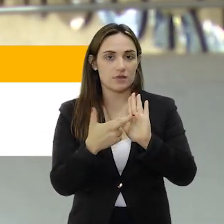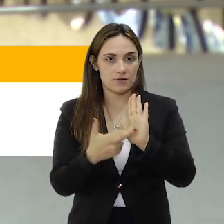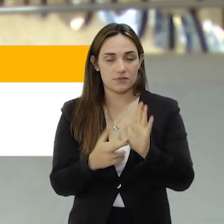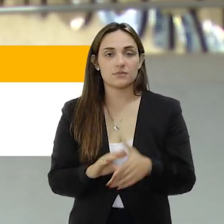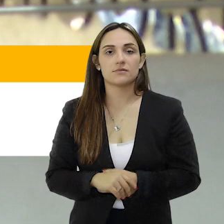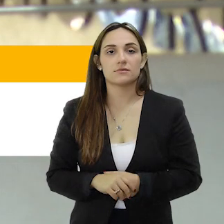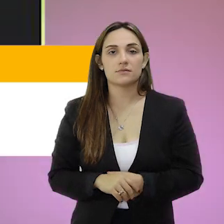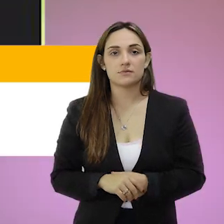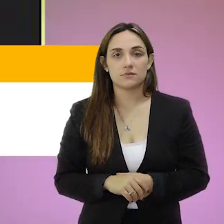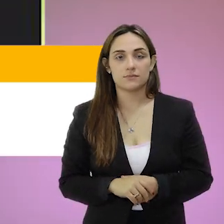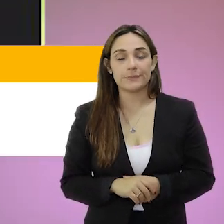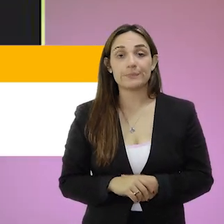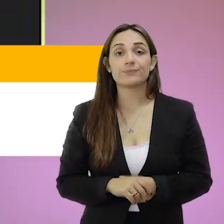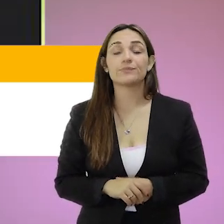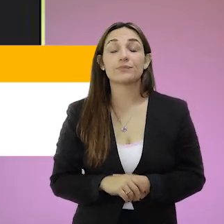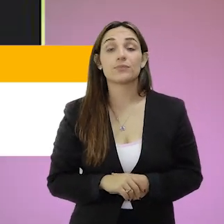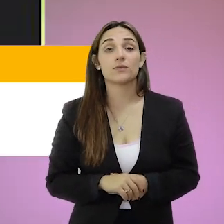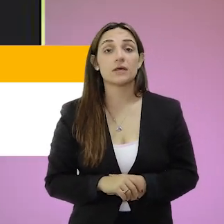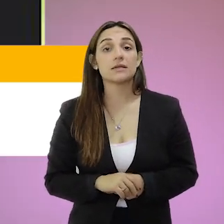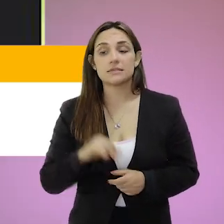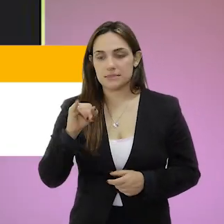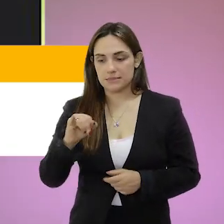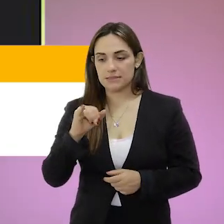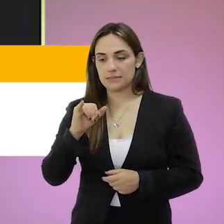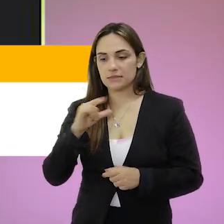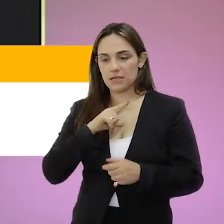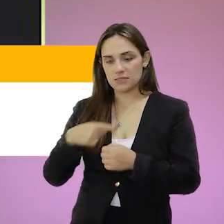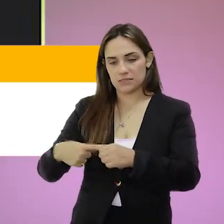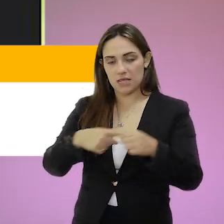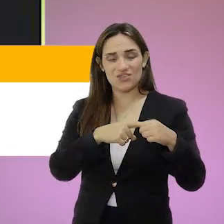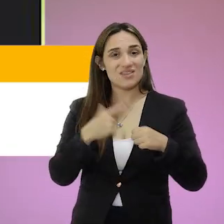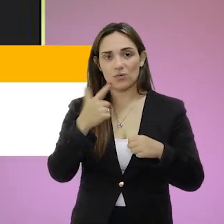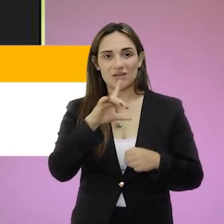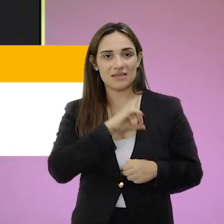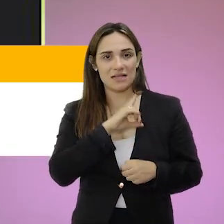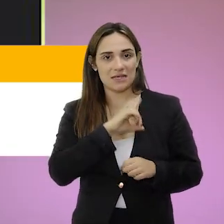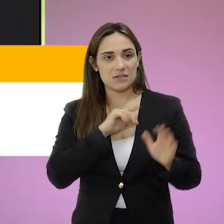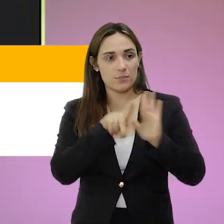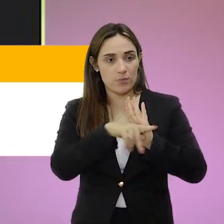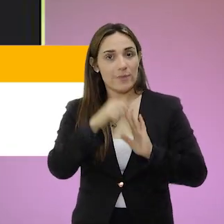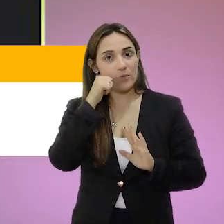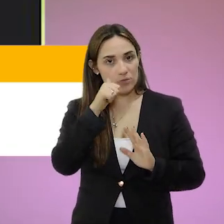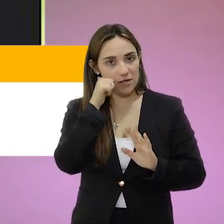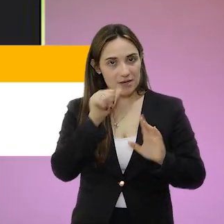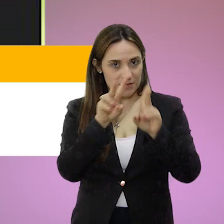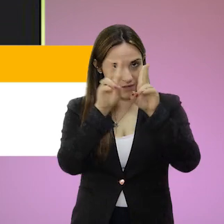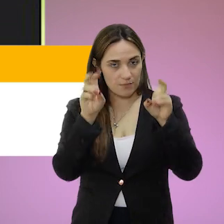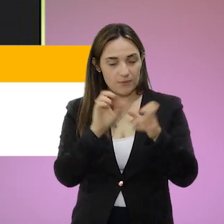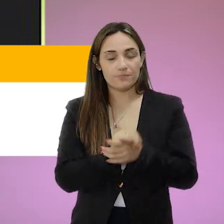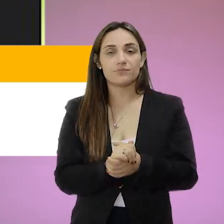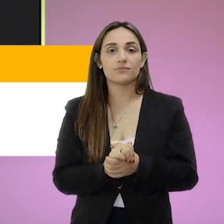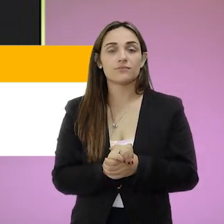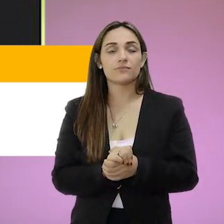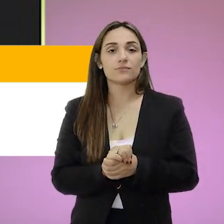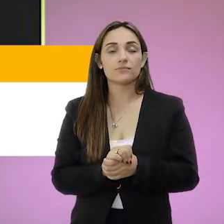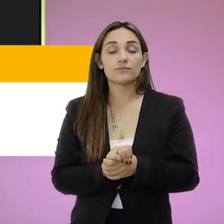novas exigências. Nos municípios em que não houver delegacias de polícia especializadas no atendimento à mulher,